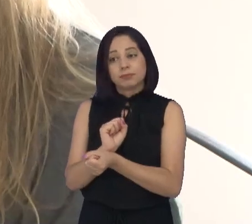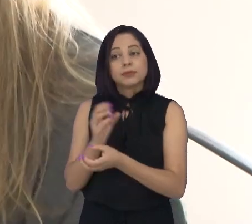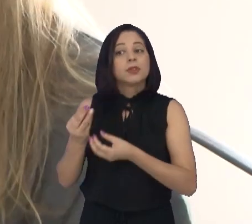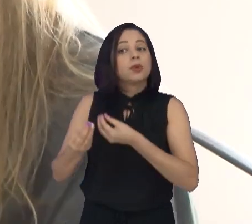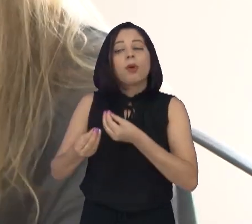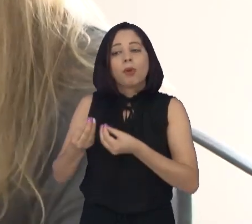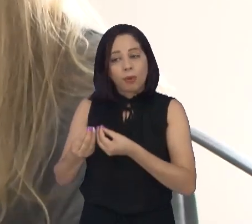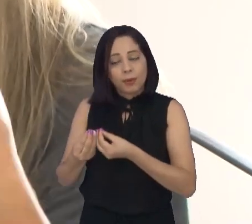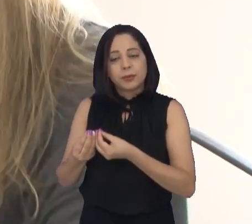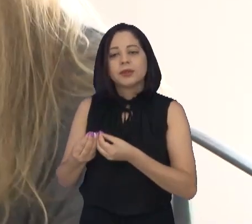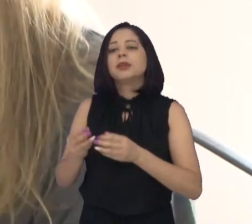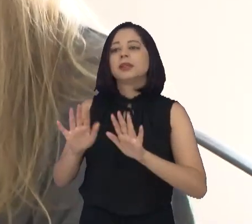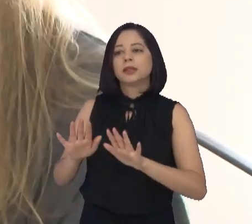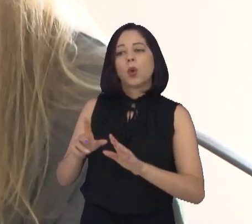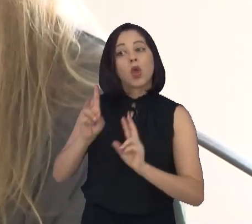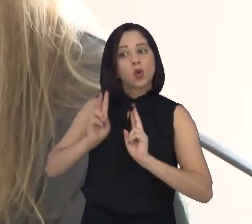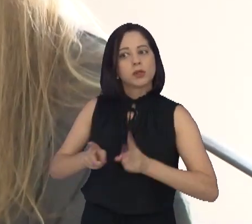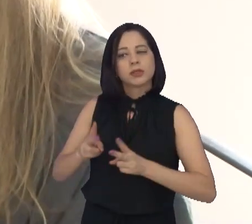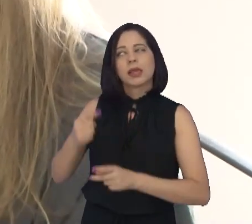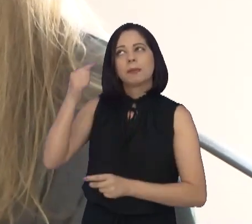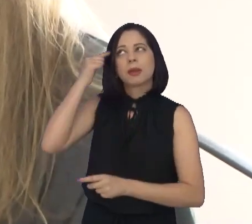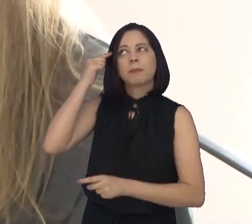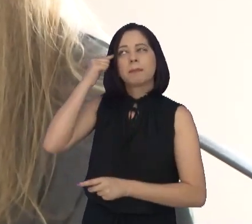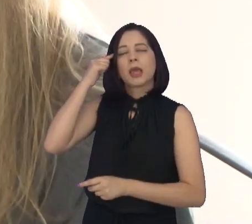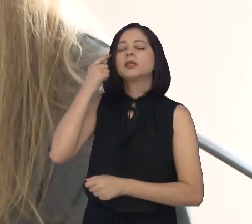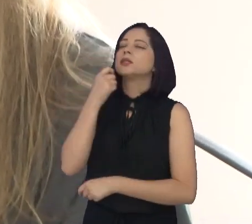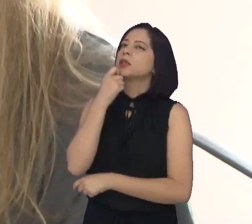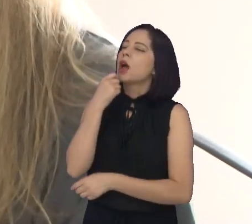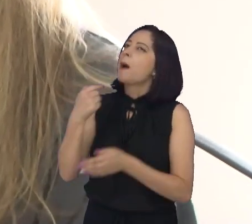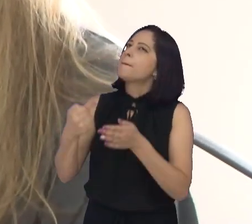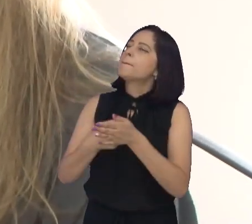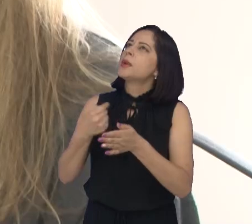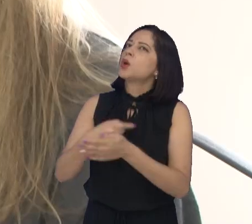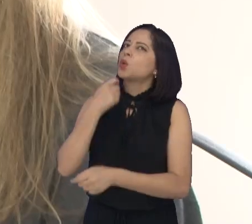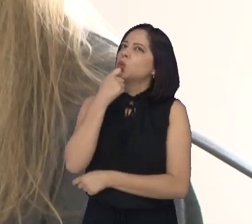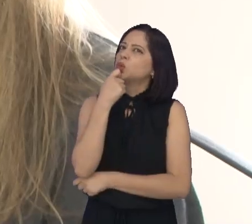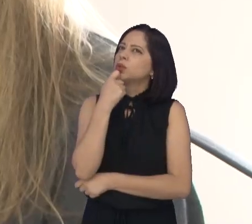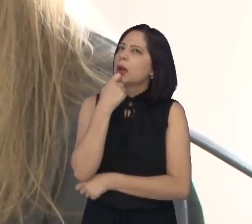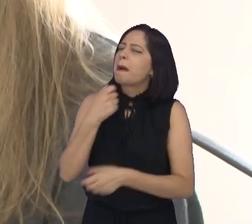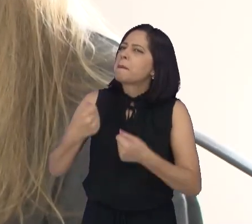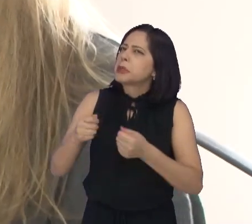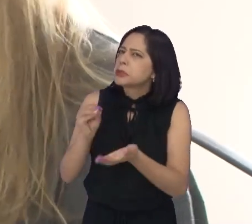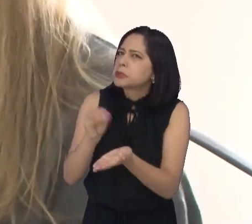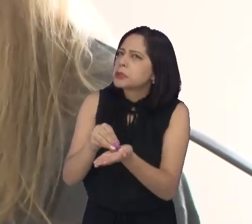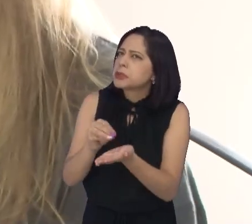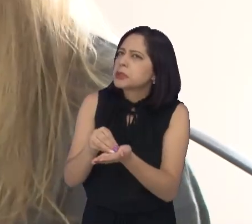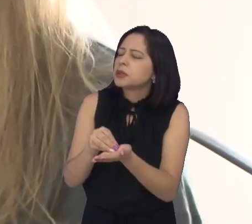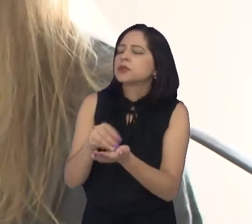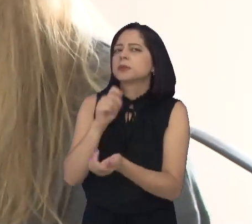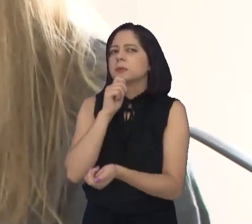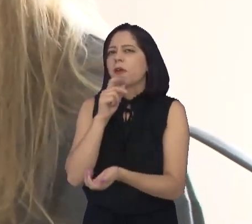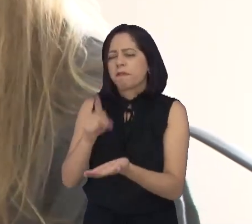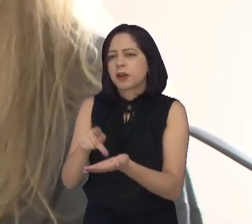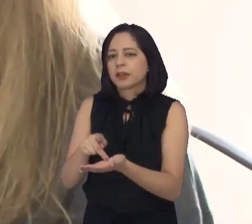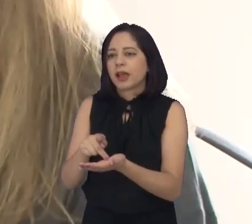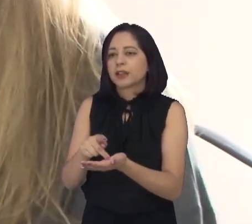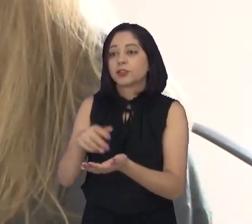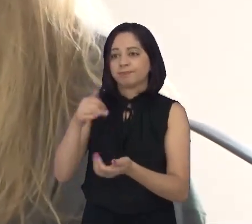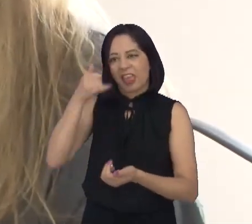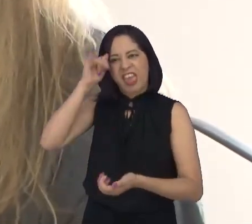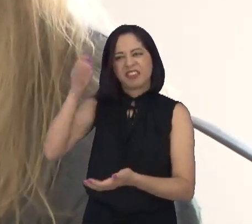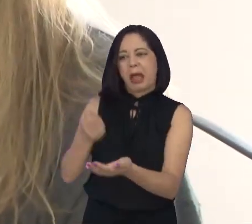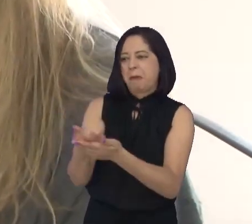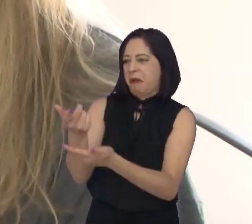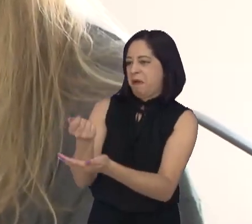isso? Então, são perguntas que facilitam esse processo de você adquirir menos, comprar